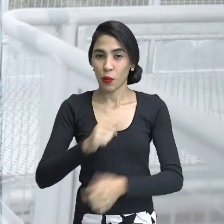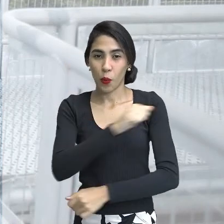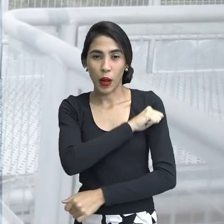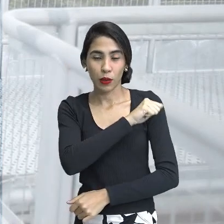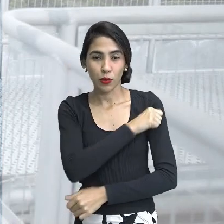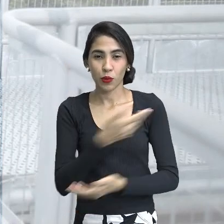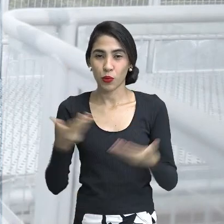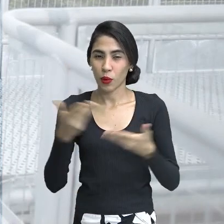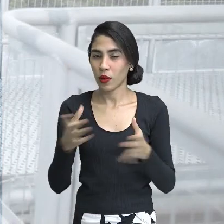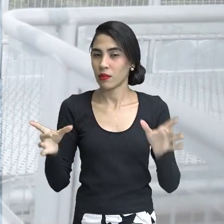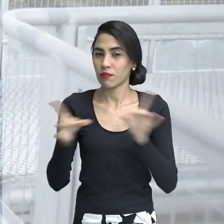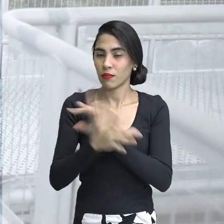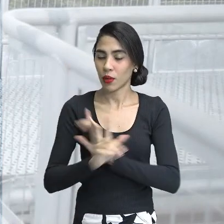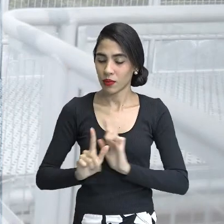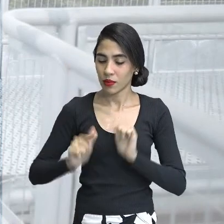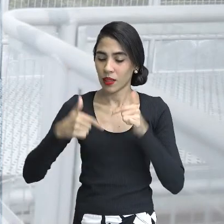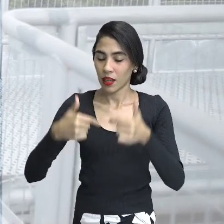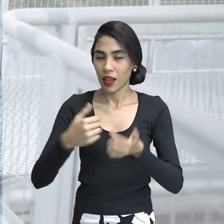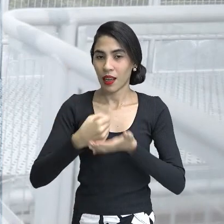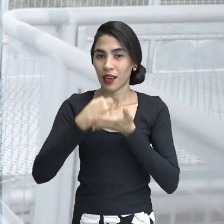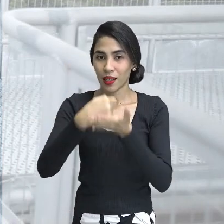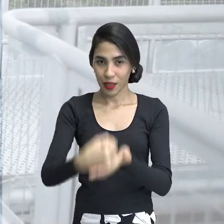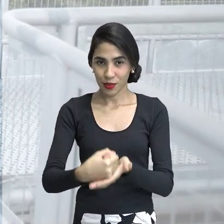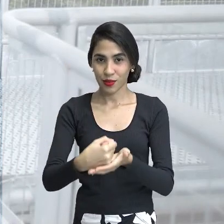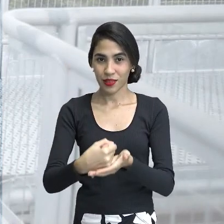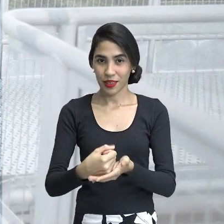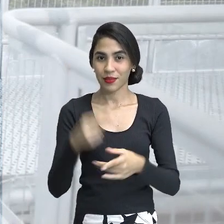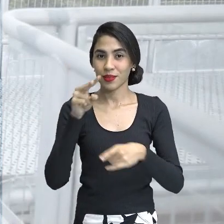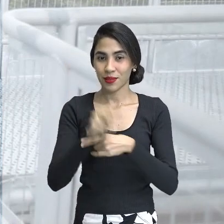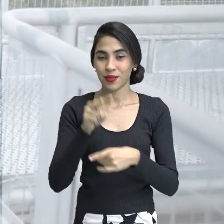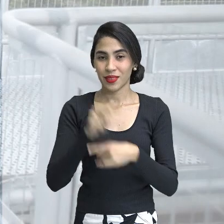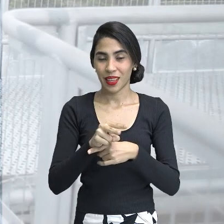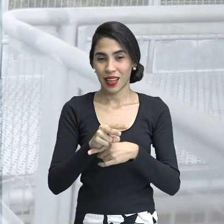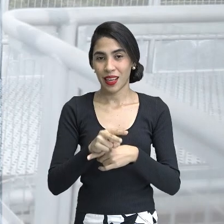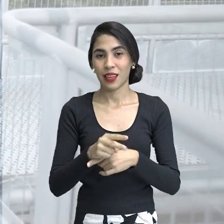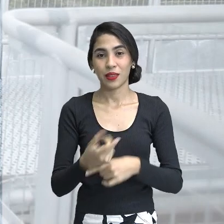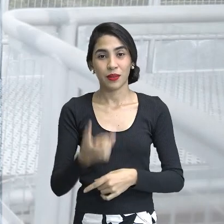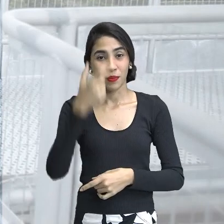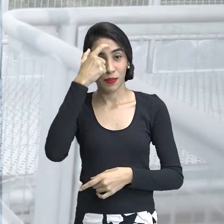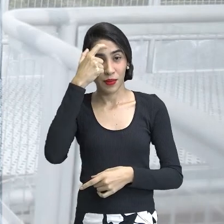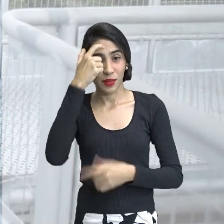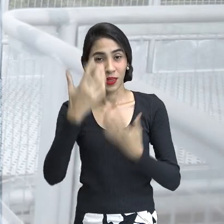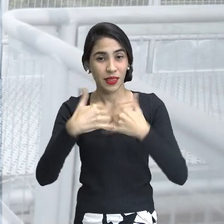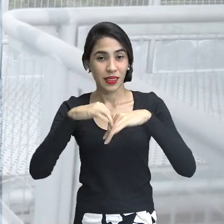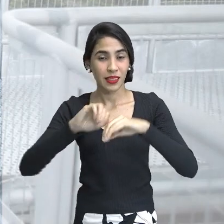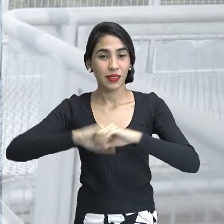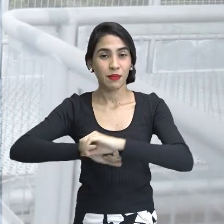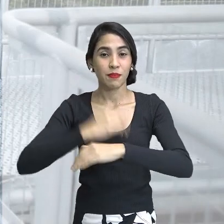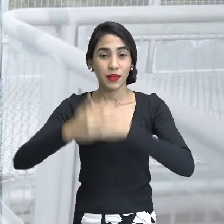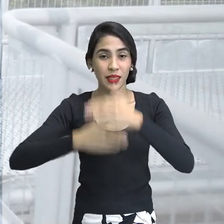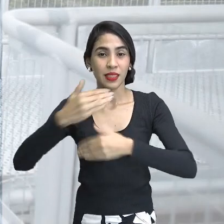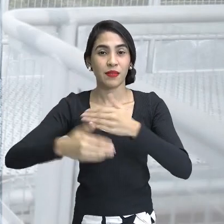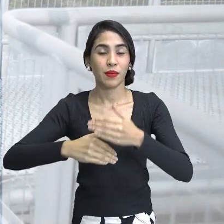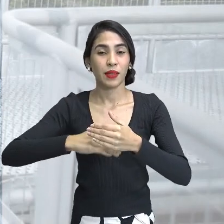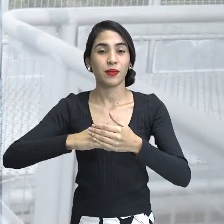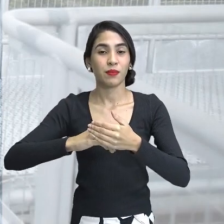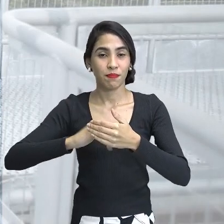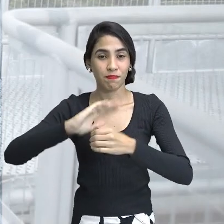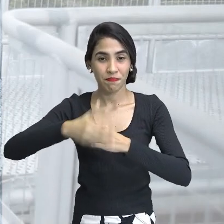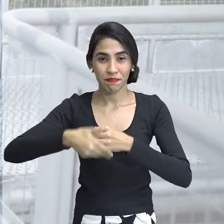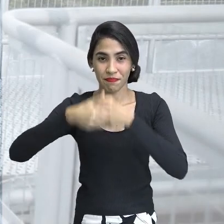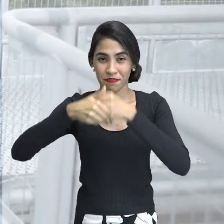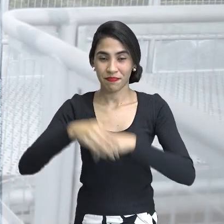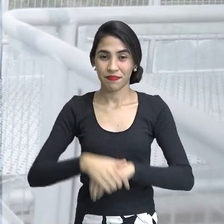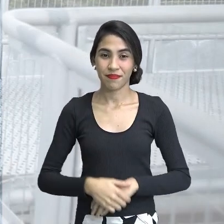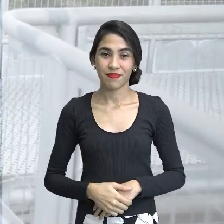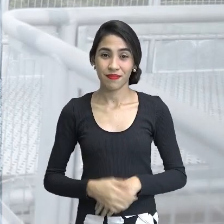aí prontos para contribuir na preservação, na conservação e no desenvolvimento sustentável. E